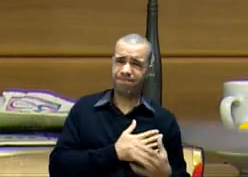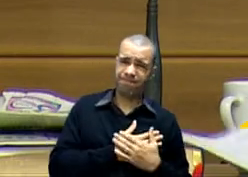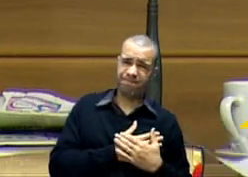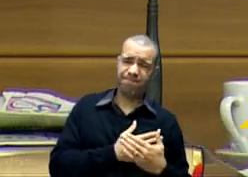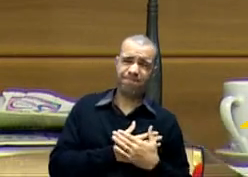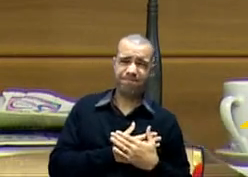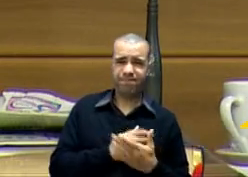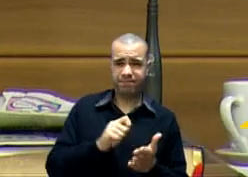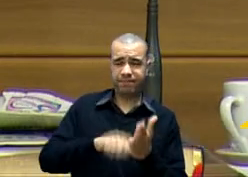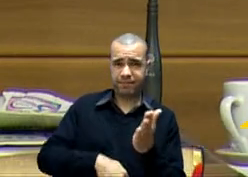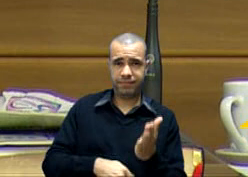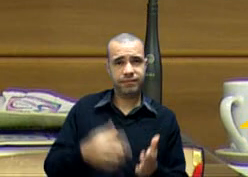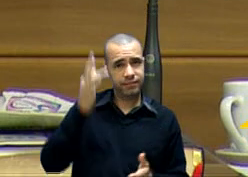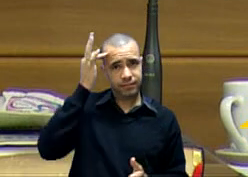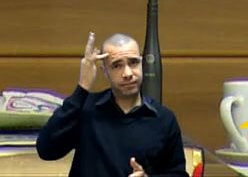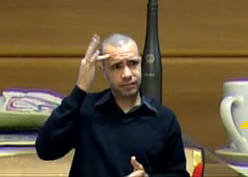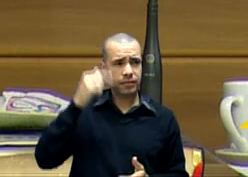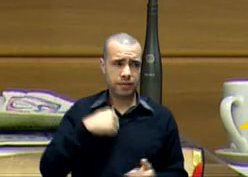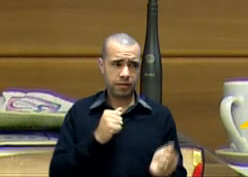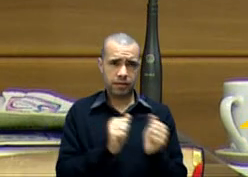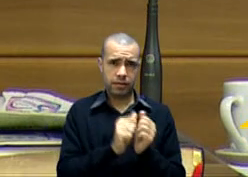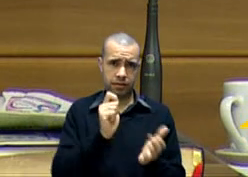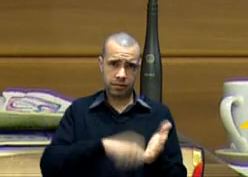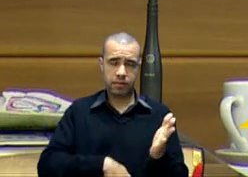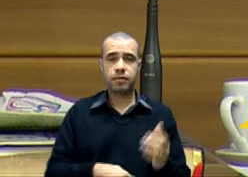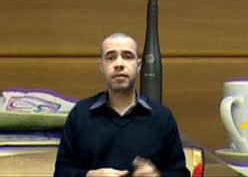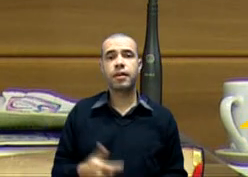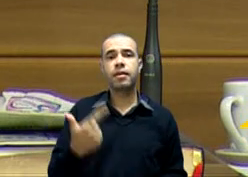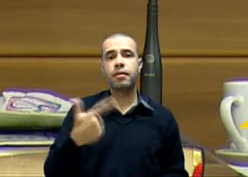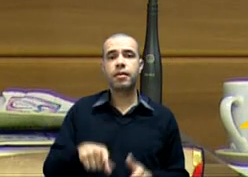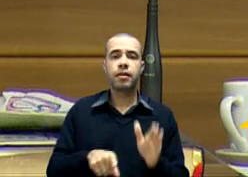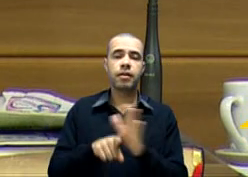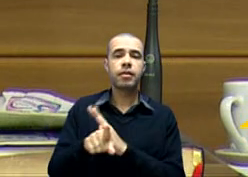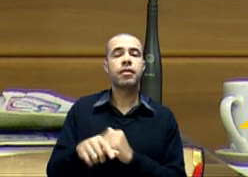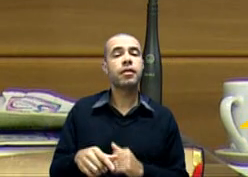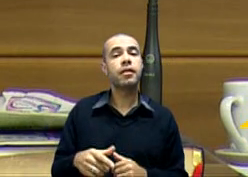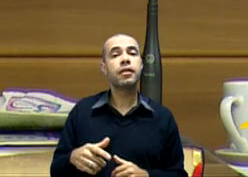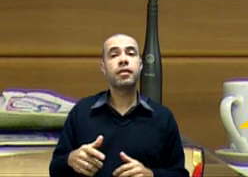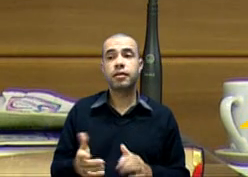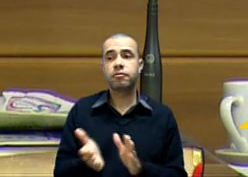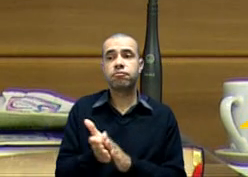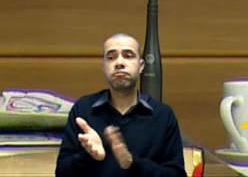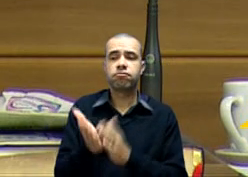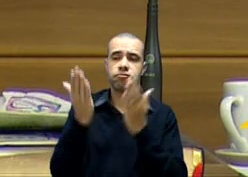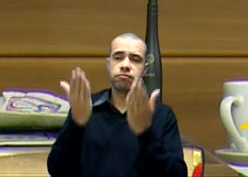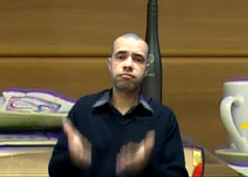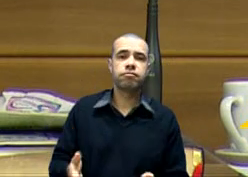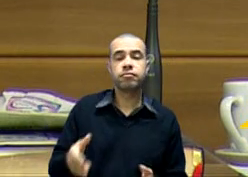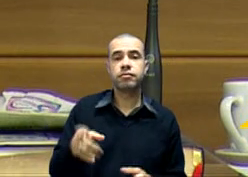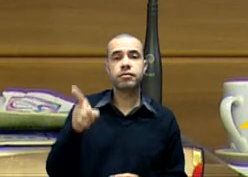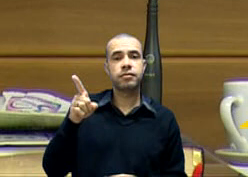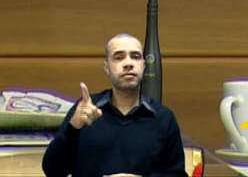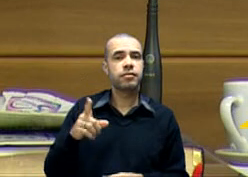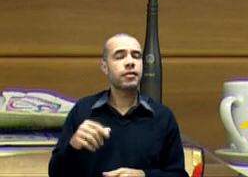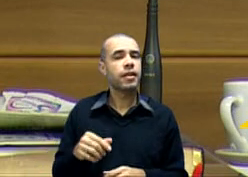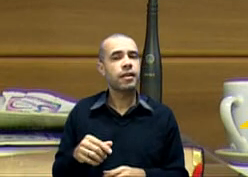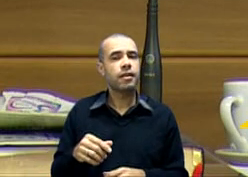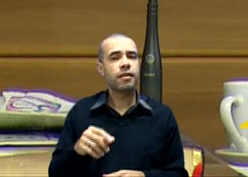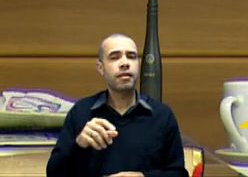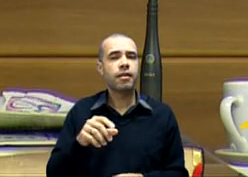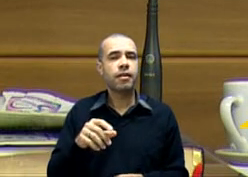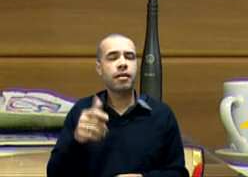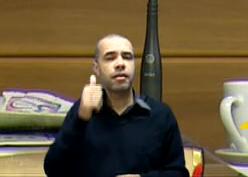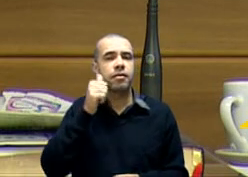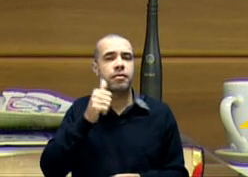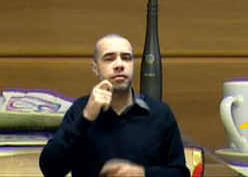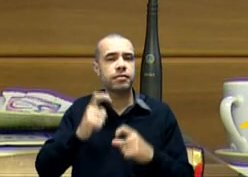peço permissão para assinar conjuntamente. Requerimento verbal, voto de congratulações com a dermatologista doutora Vanessa